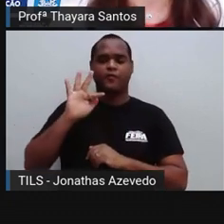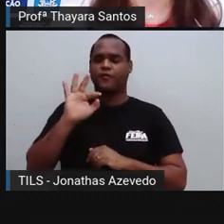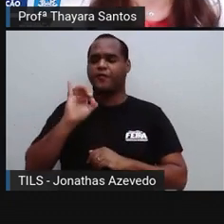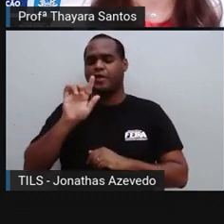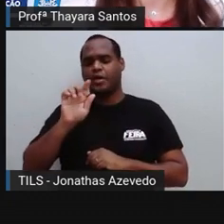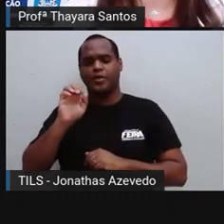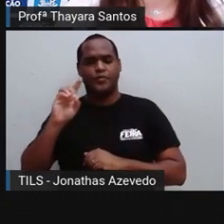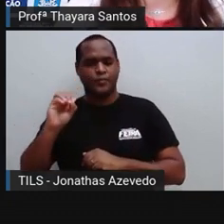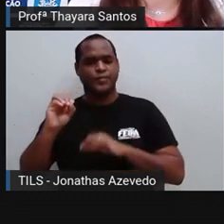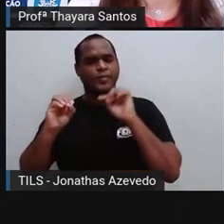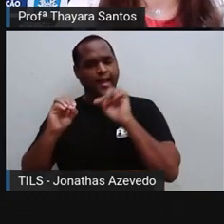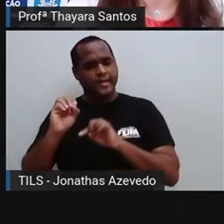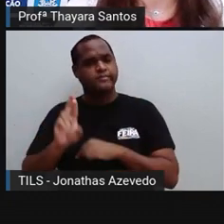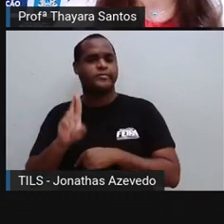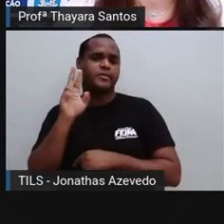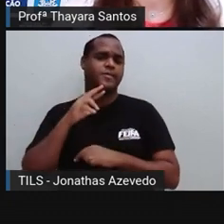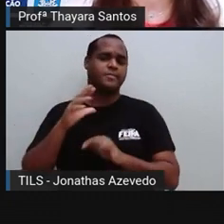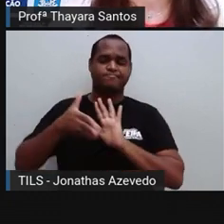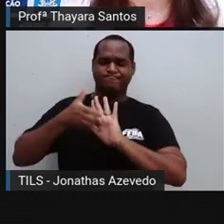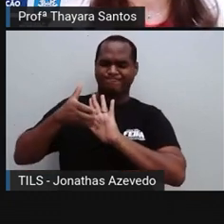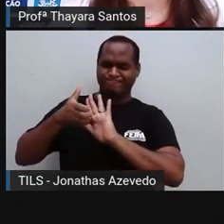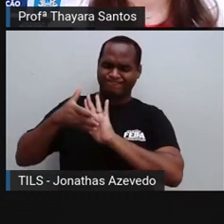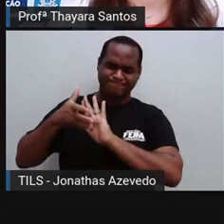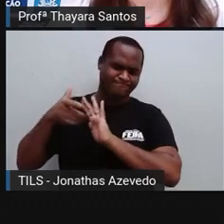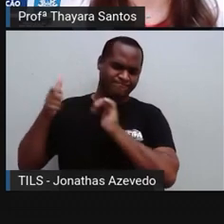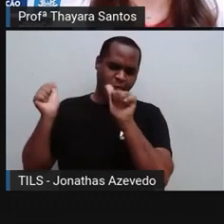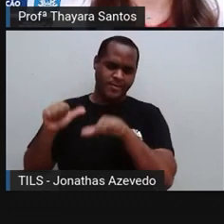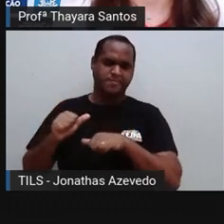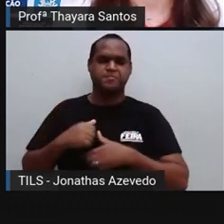drogas são toxinas para o nosso organismo.